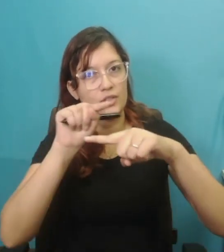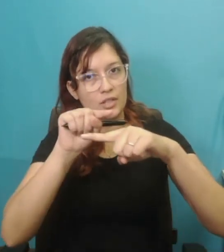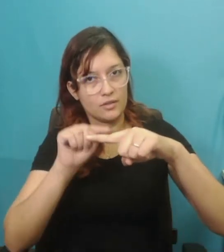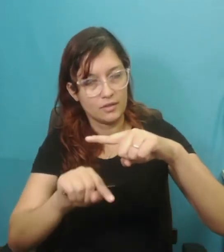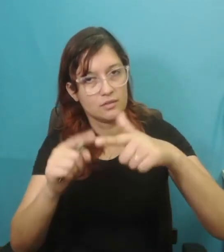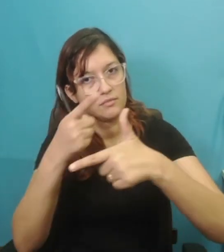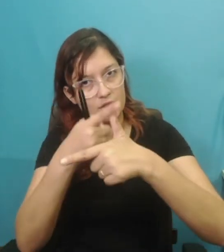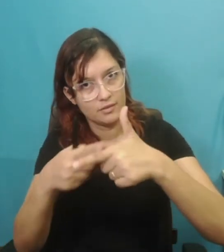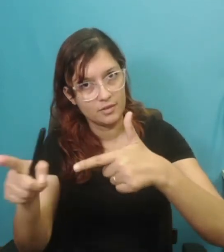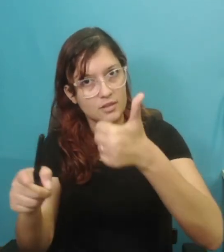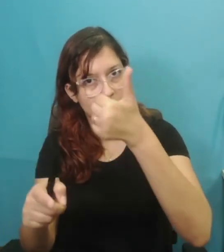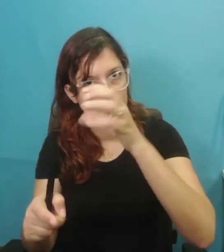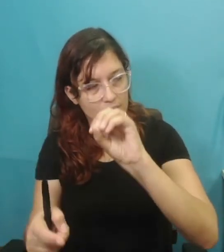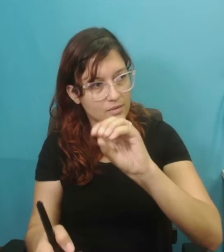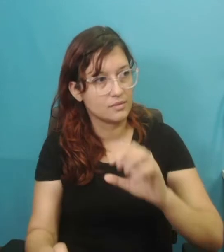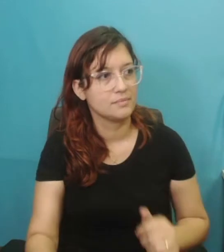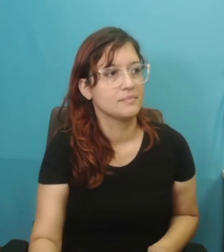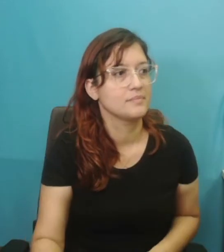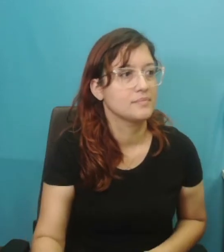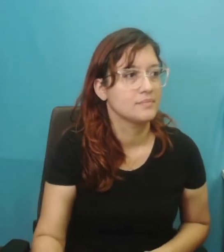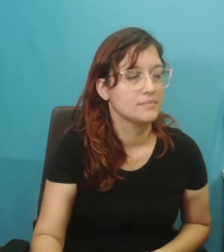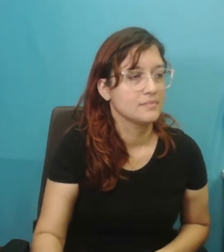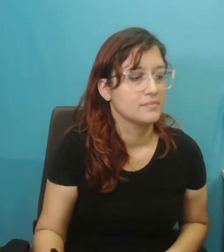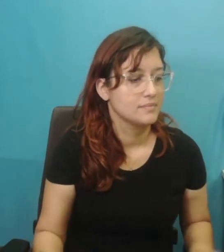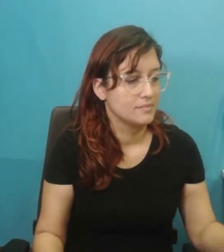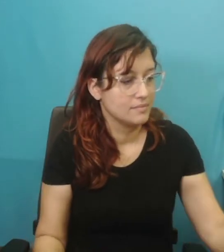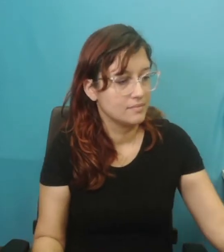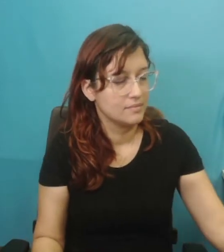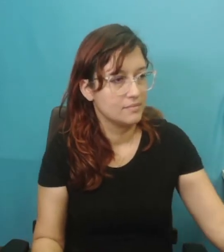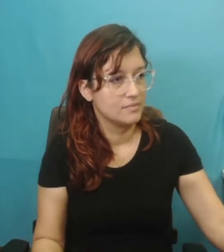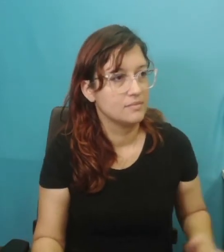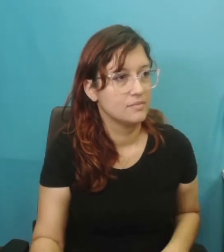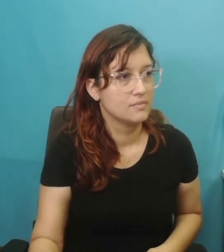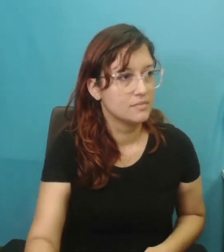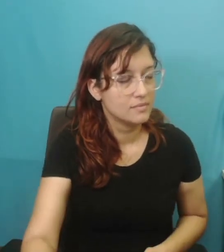E de novo, dividir por 10.